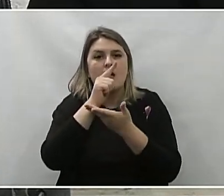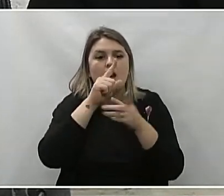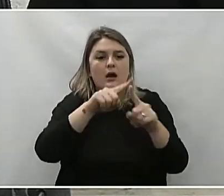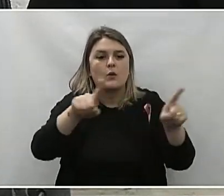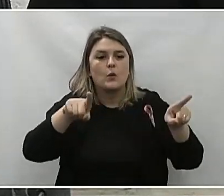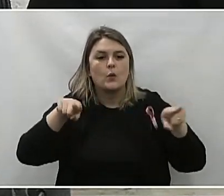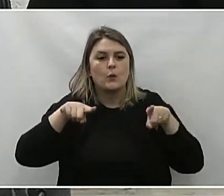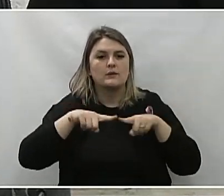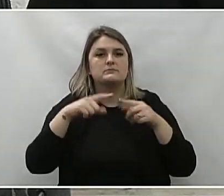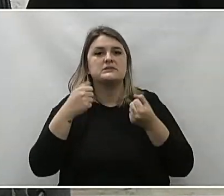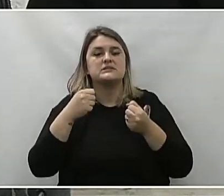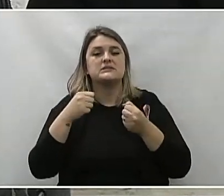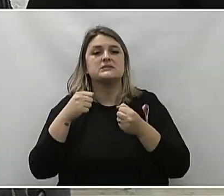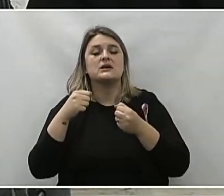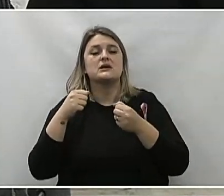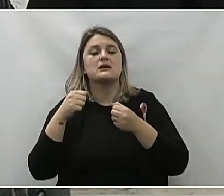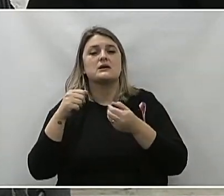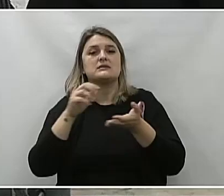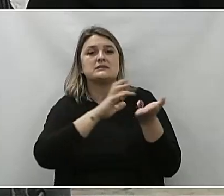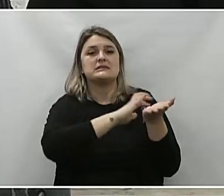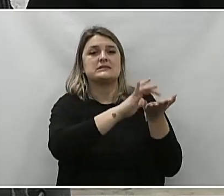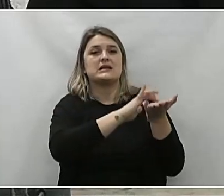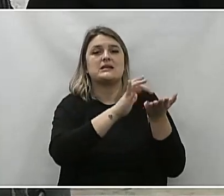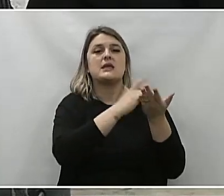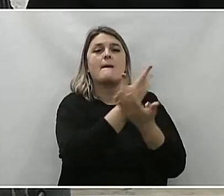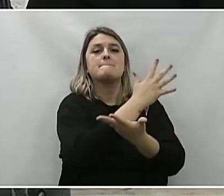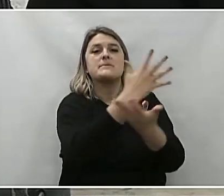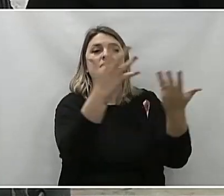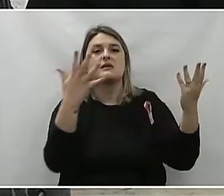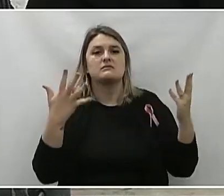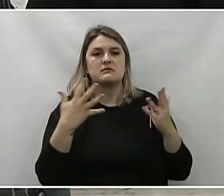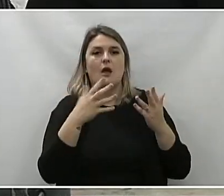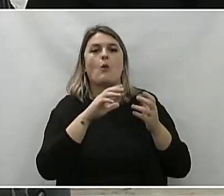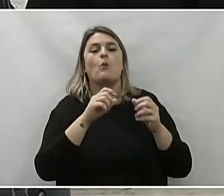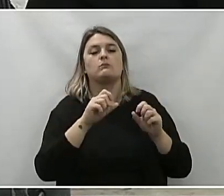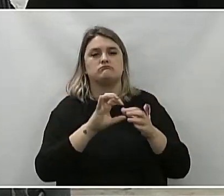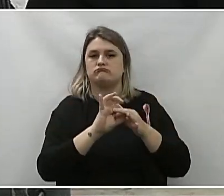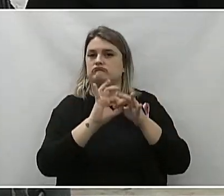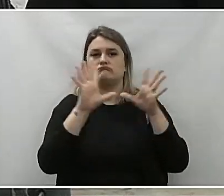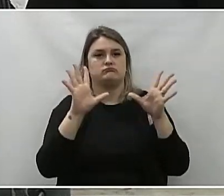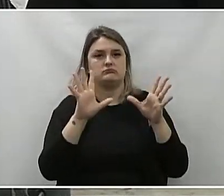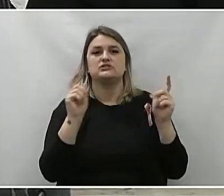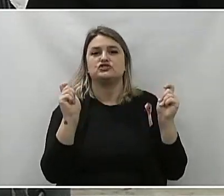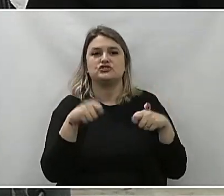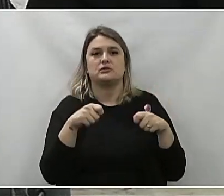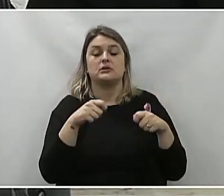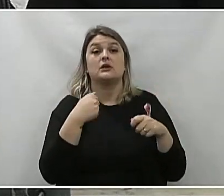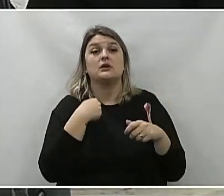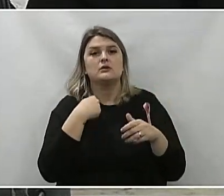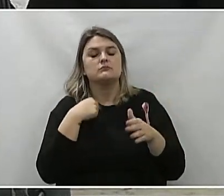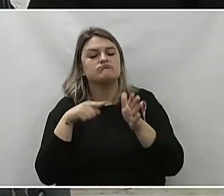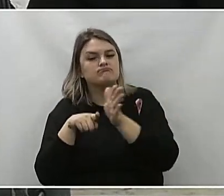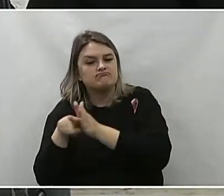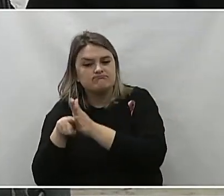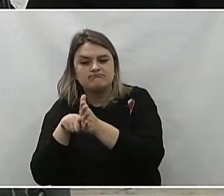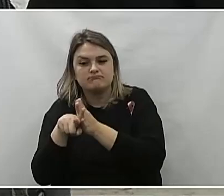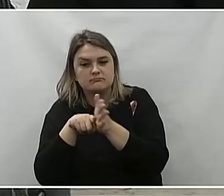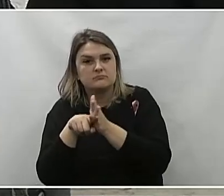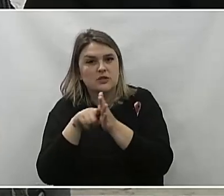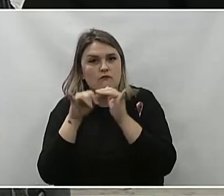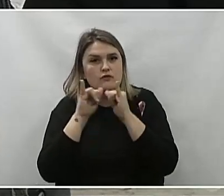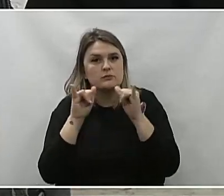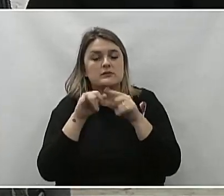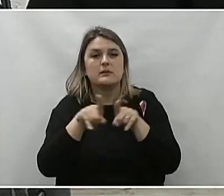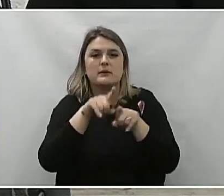uma autorização ambiental o meu papel como legislador é também buscar informações concretas e também